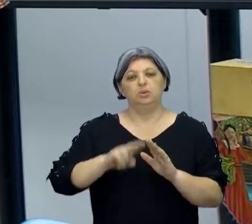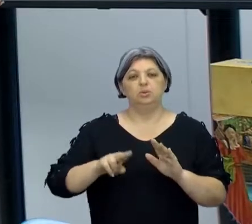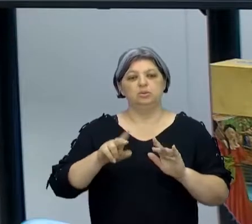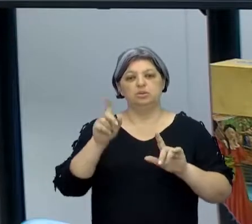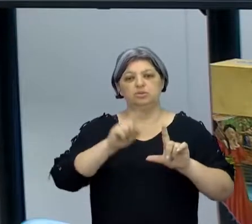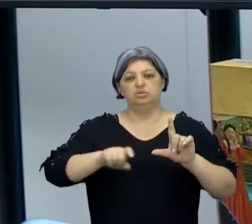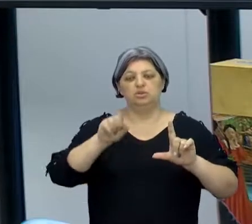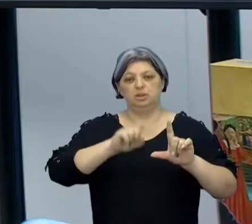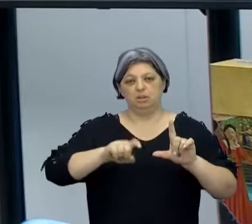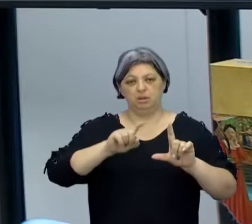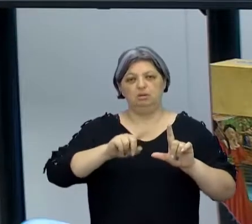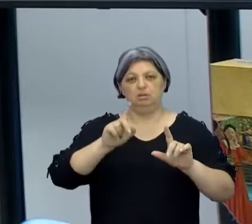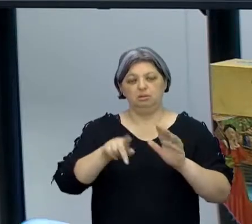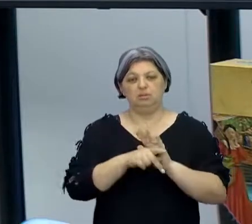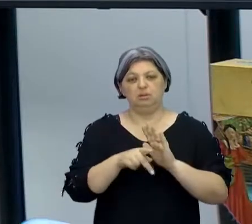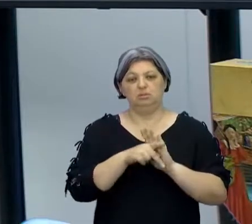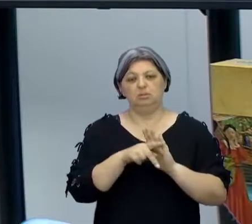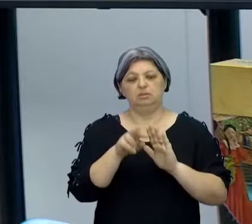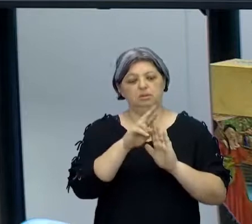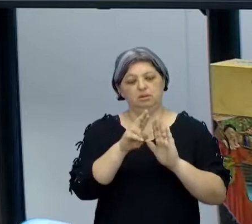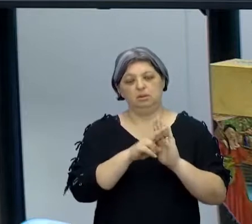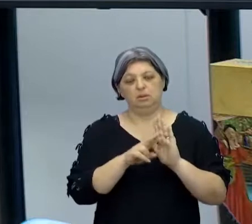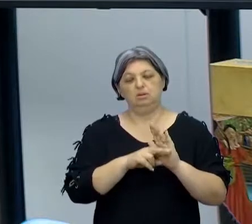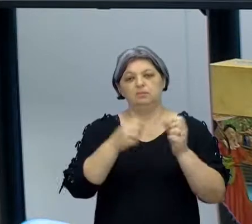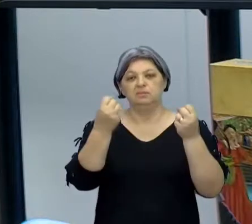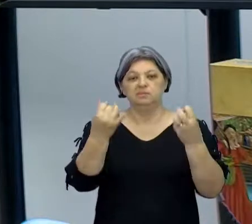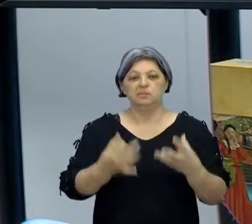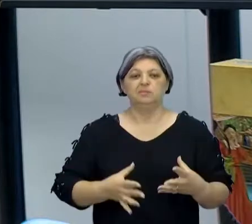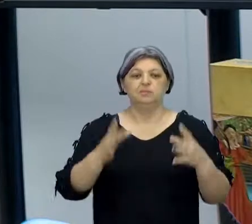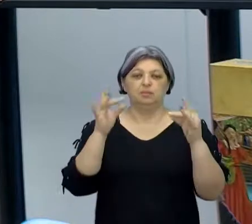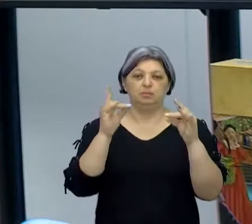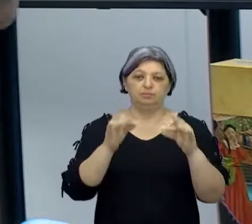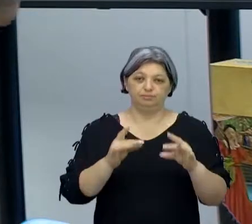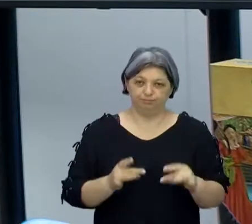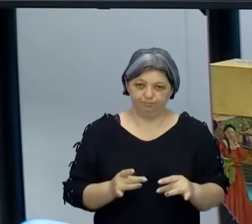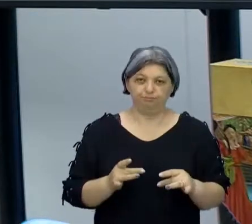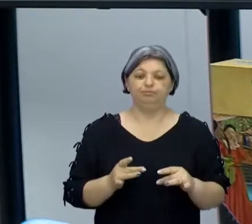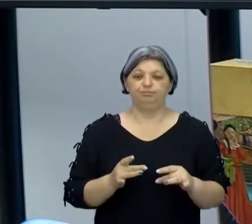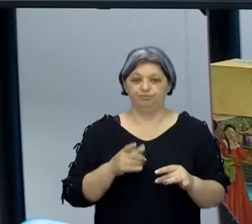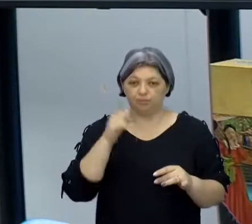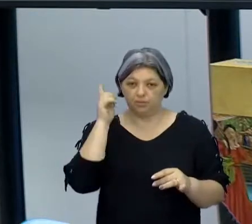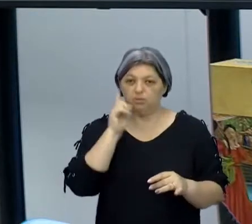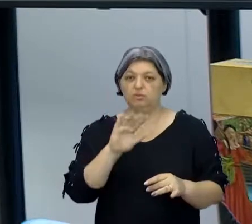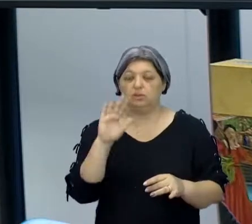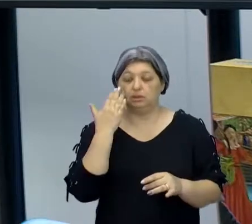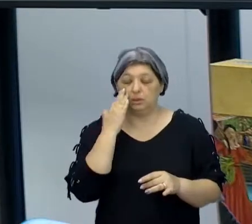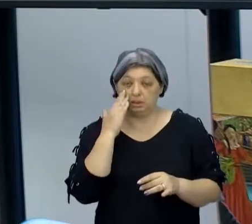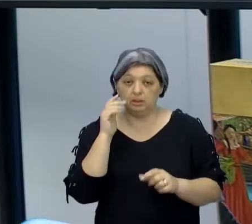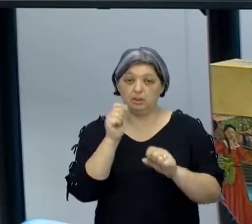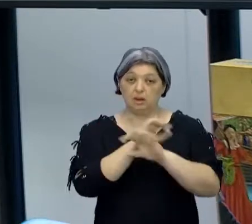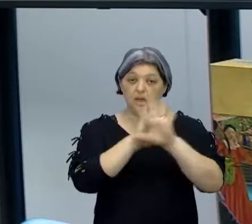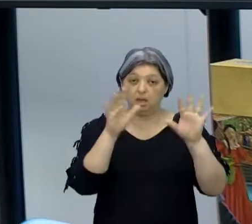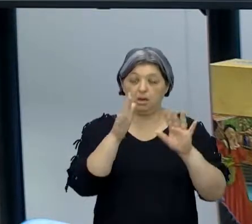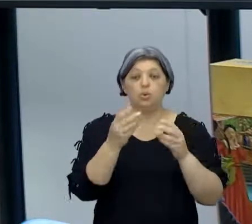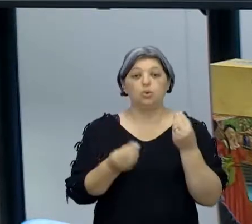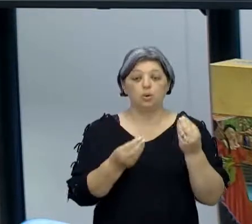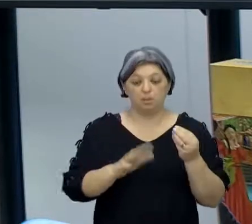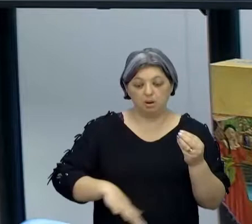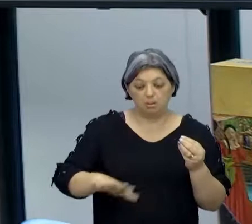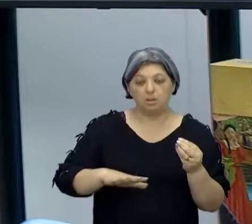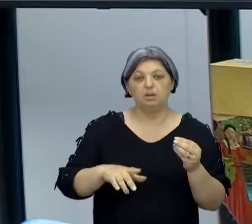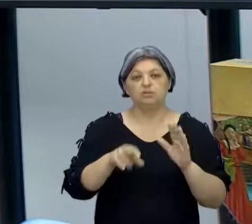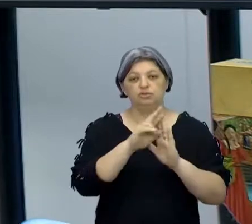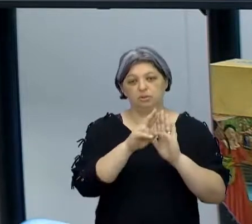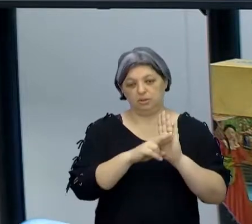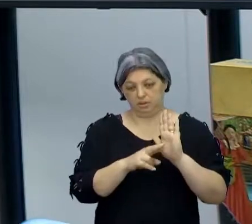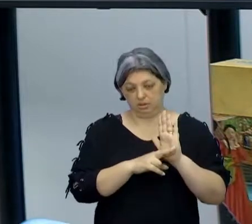questões mais de tutoriais para que o jogador ele consiga se familiarizar com o ambiente do jogo, com as regras